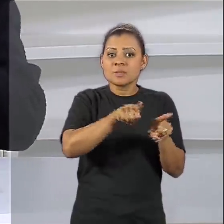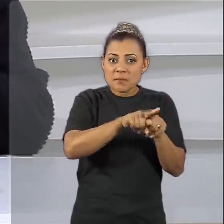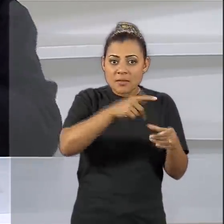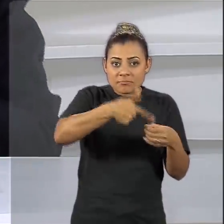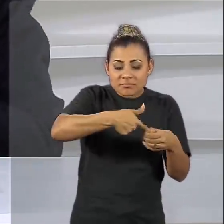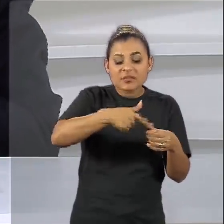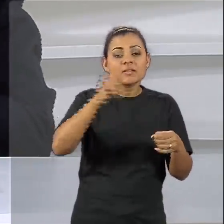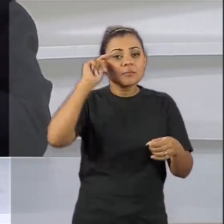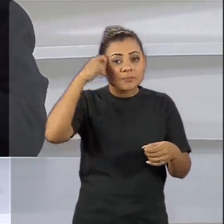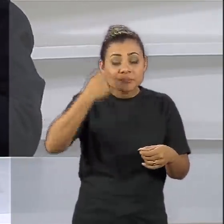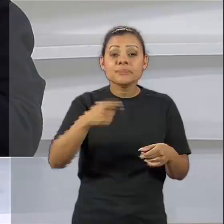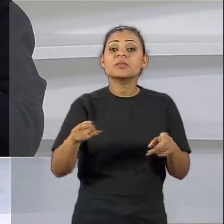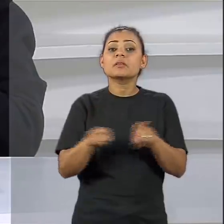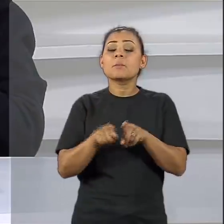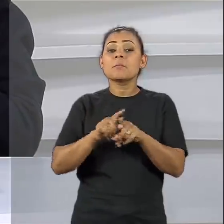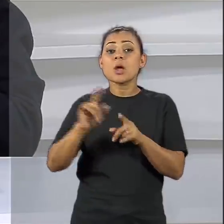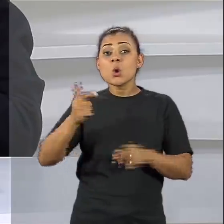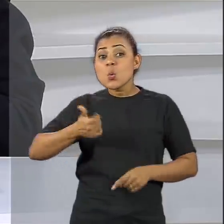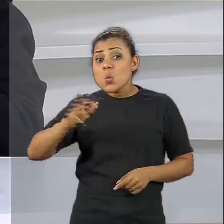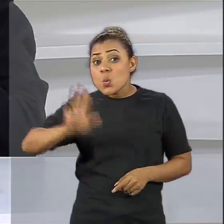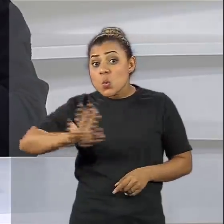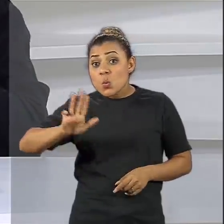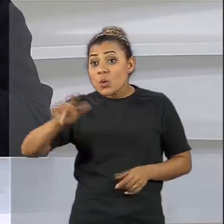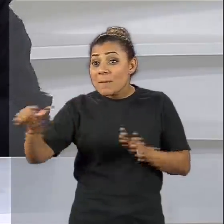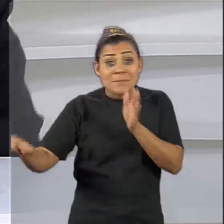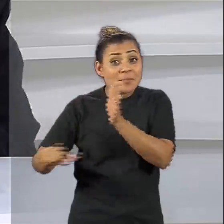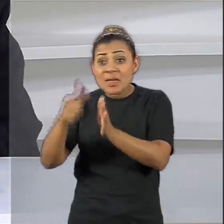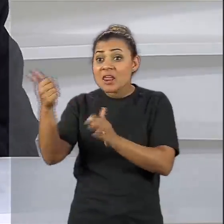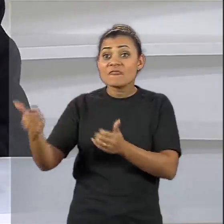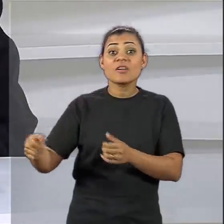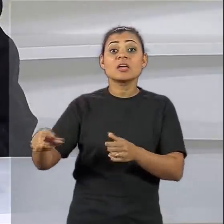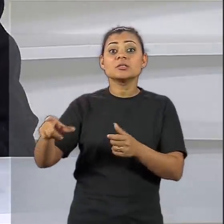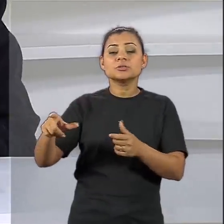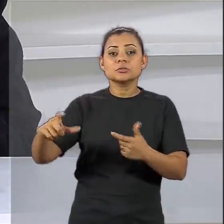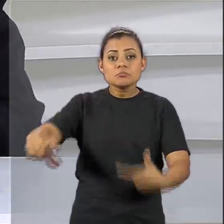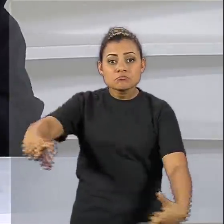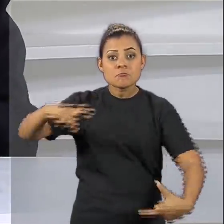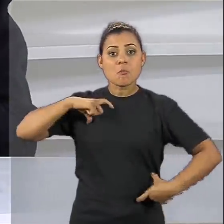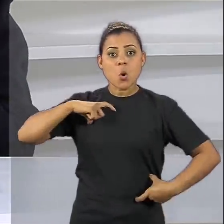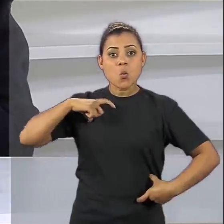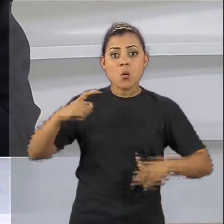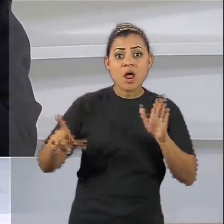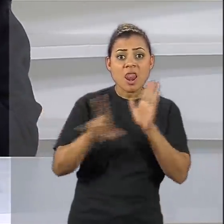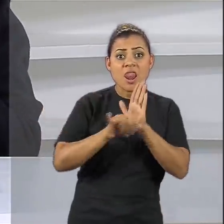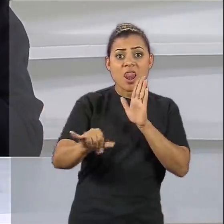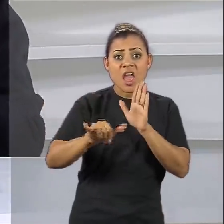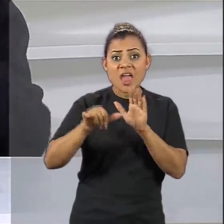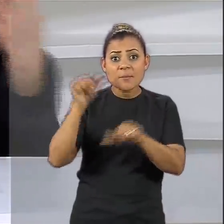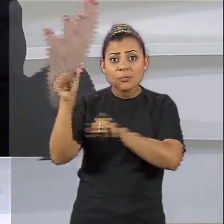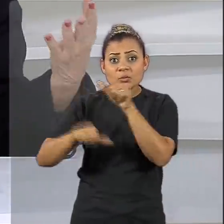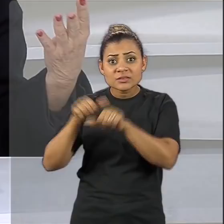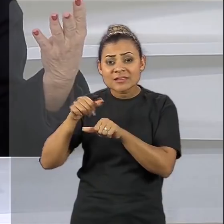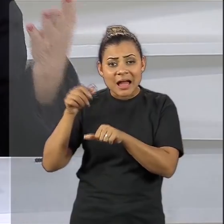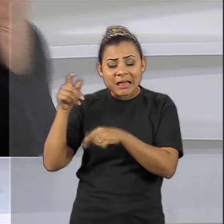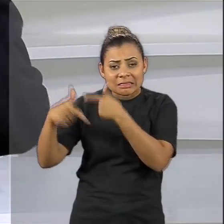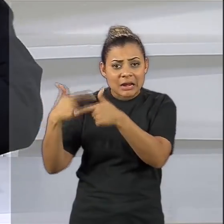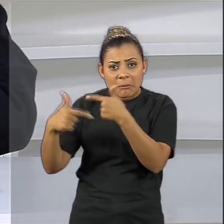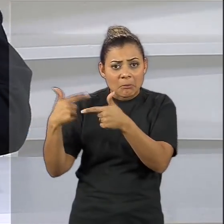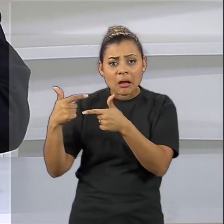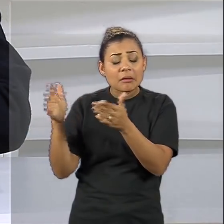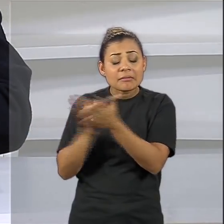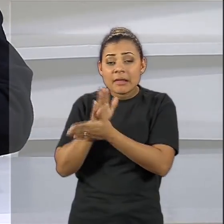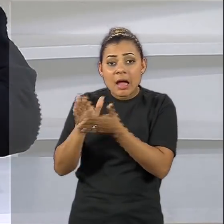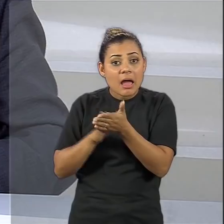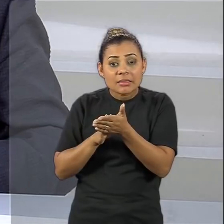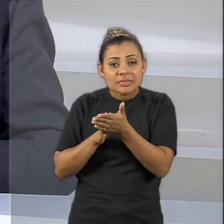trabalhista, que o Lula, quando assumiu a primeira vez, já disse que ia fazer e não fez em 8 anos. Quer dizer, um governo